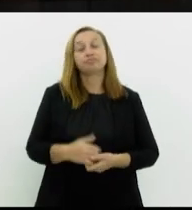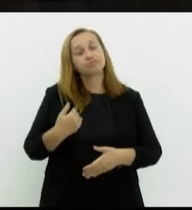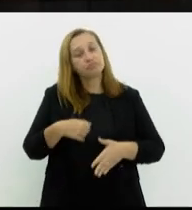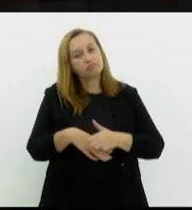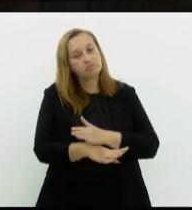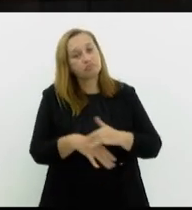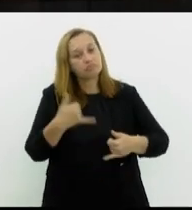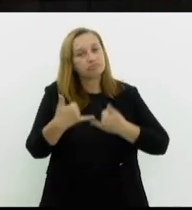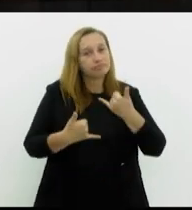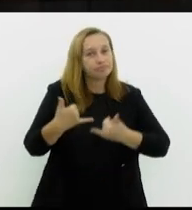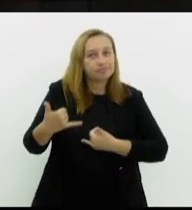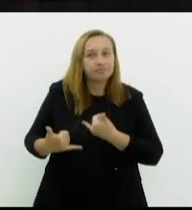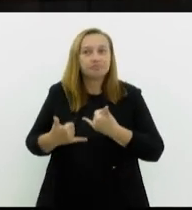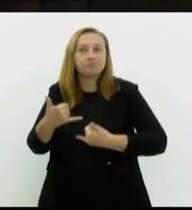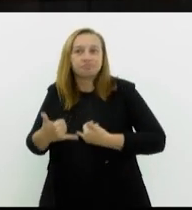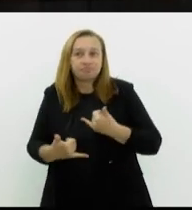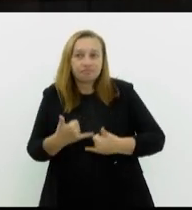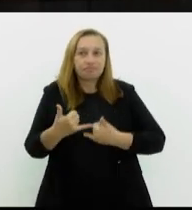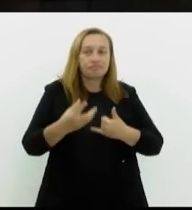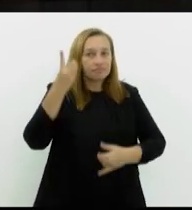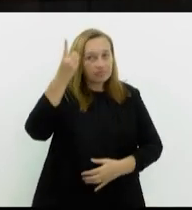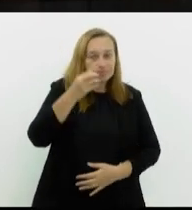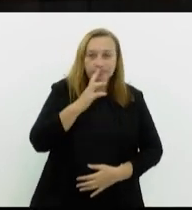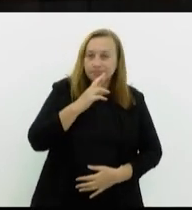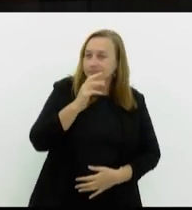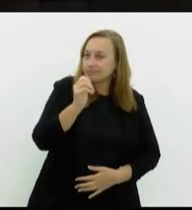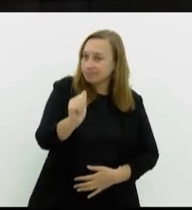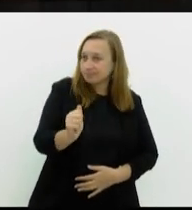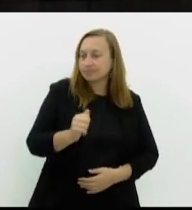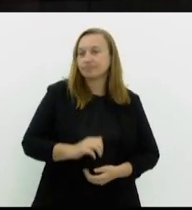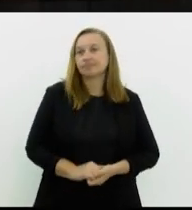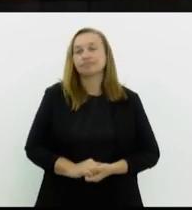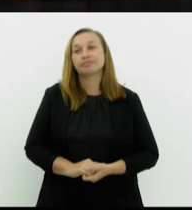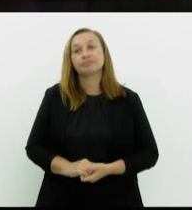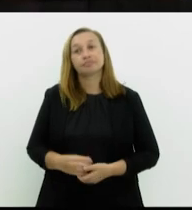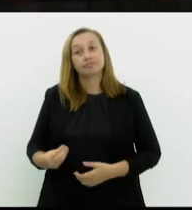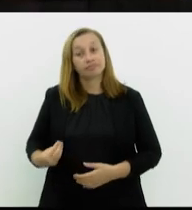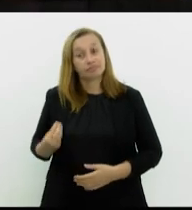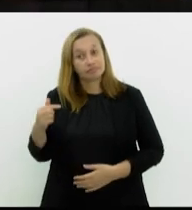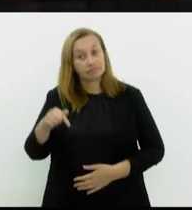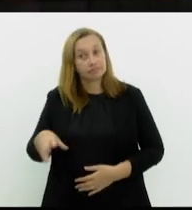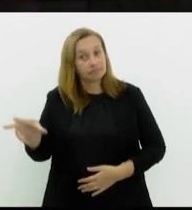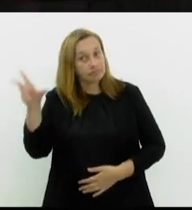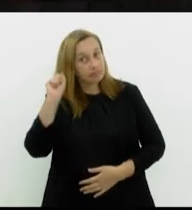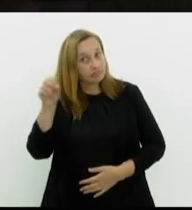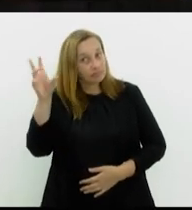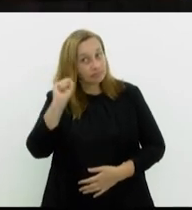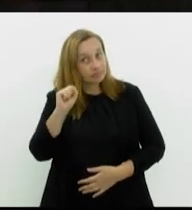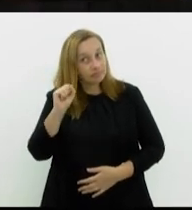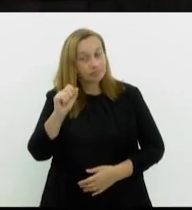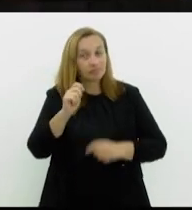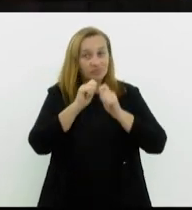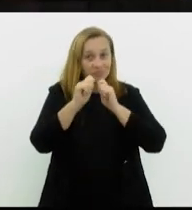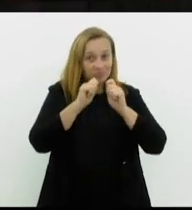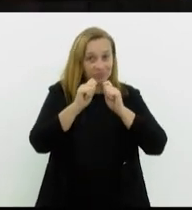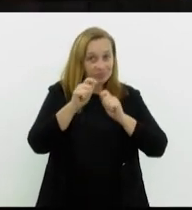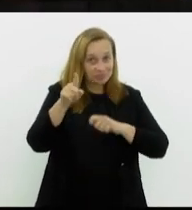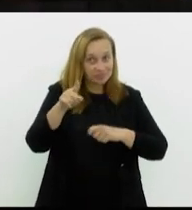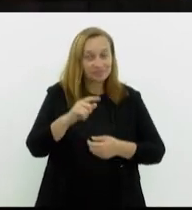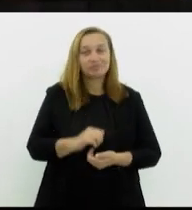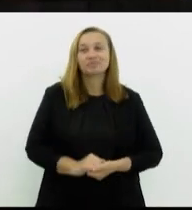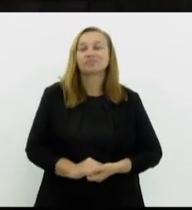costumo brincar com o deputado Amorim, que está aqui me ouvindo e vai dar entrevista,